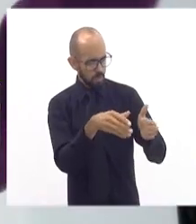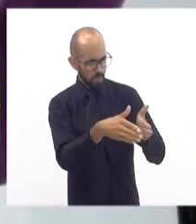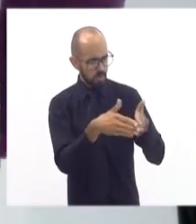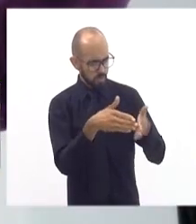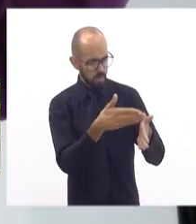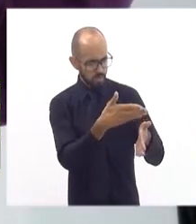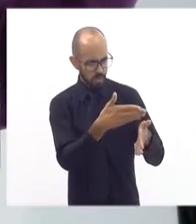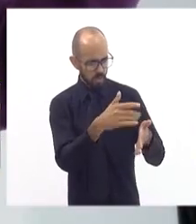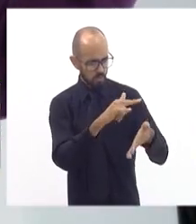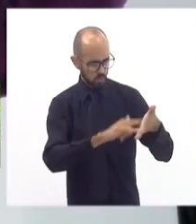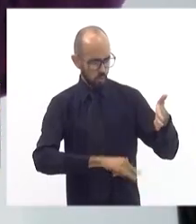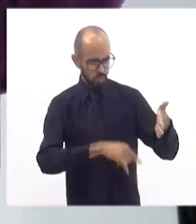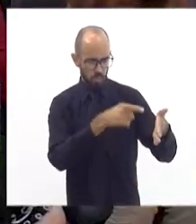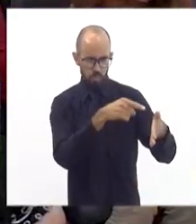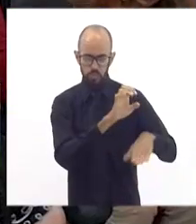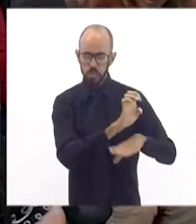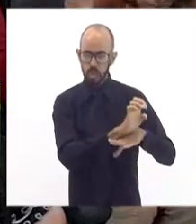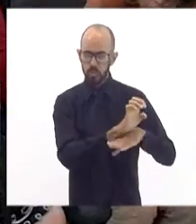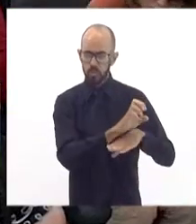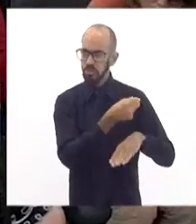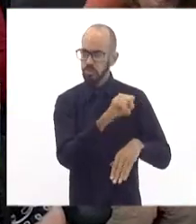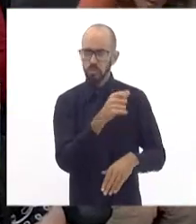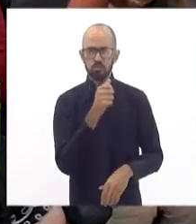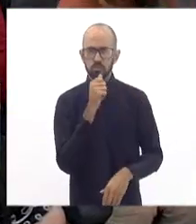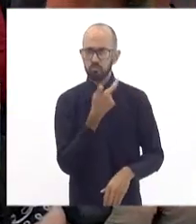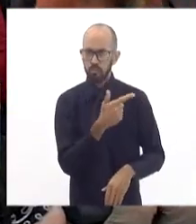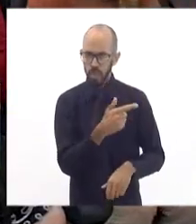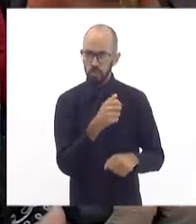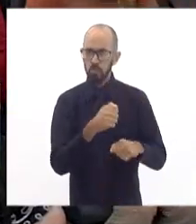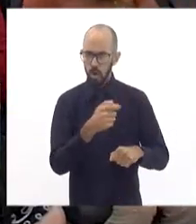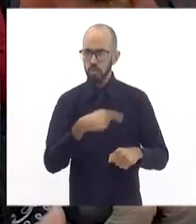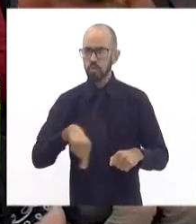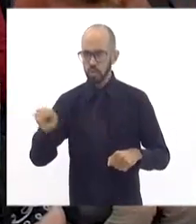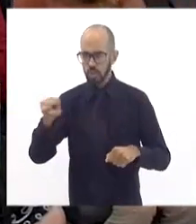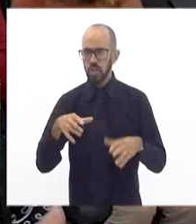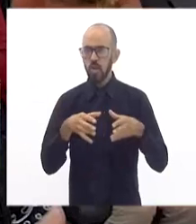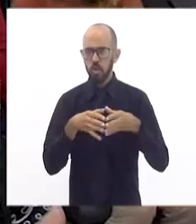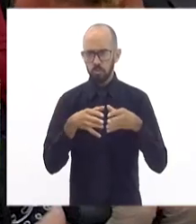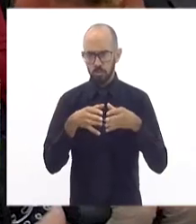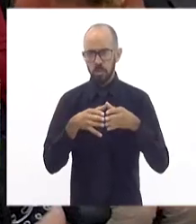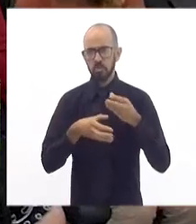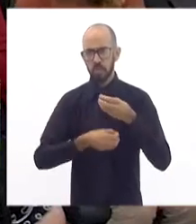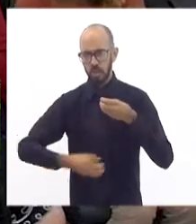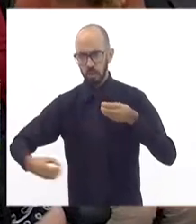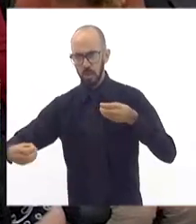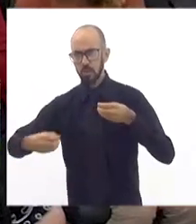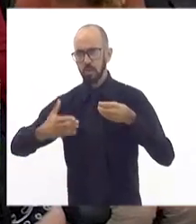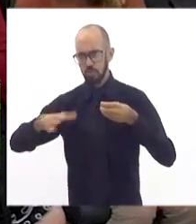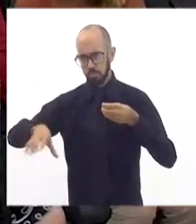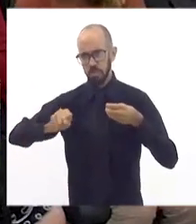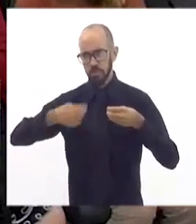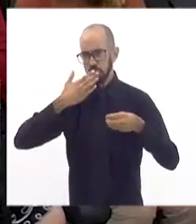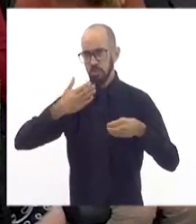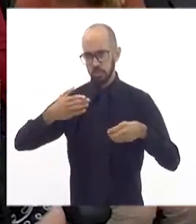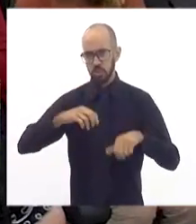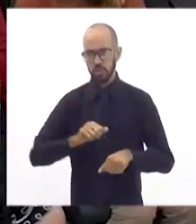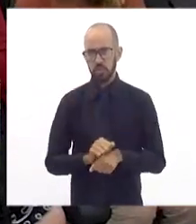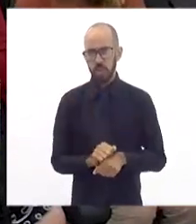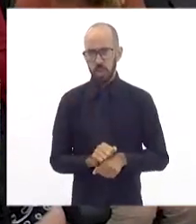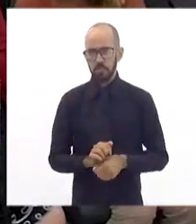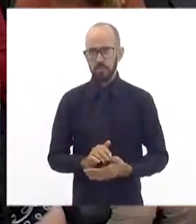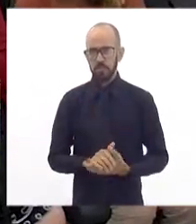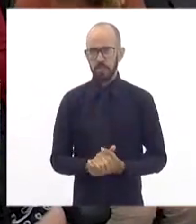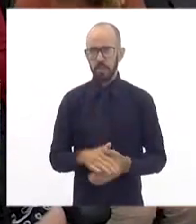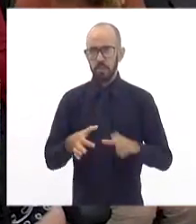alguém não tem se não tiver depois pode passar na comissão de saneamento ambiental e pegar a licença ambiental integrada